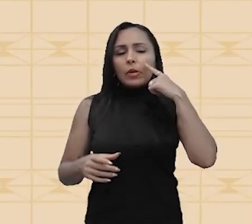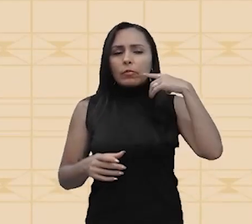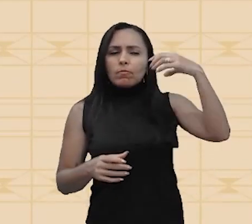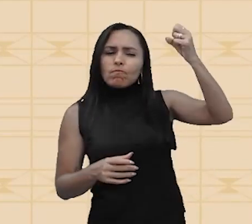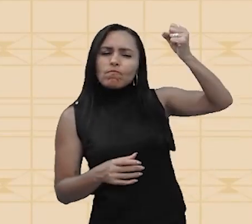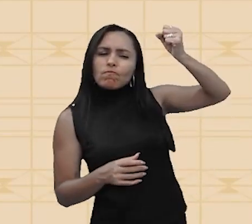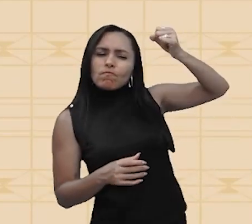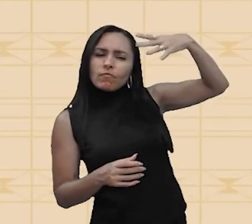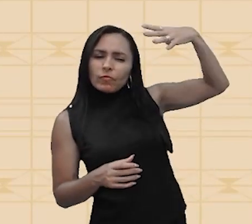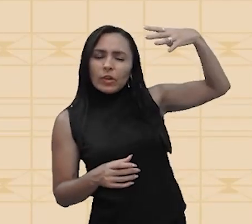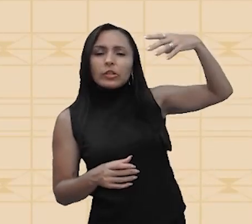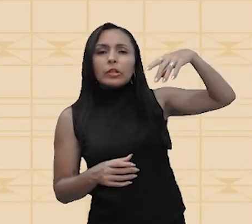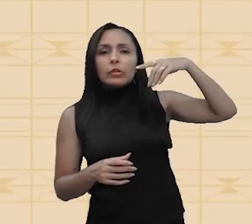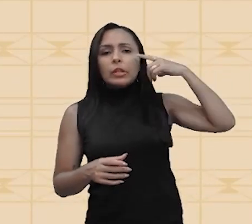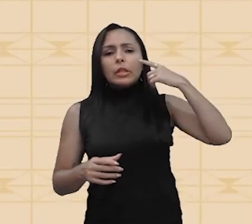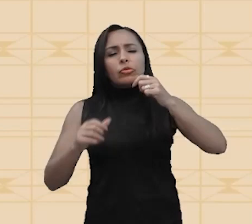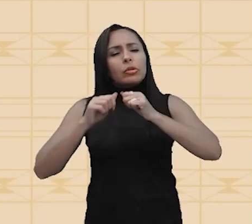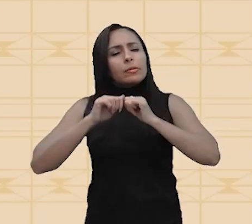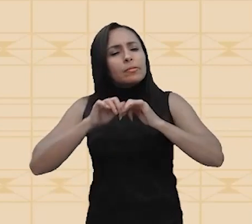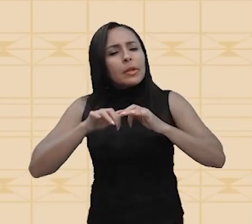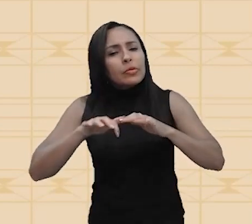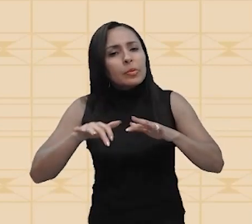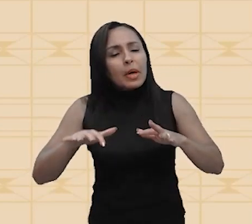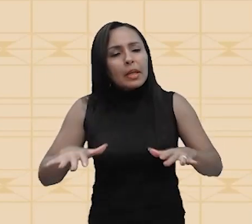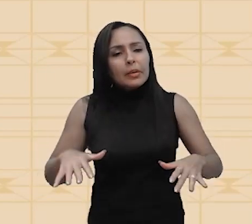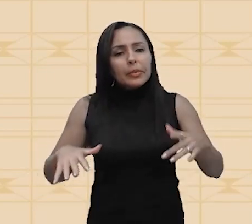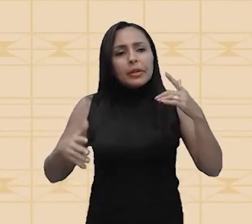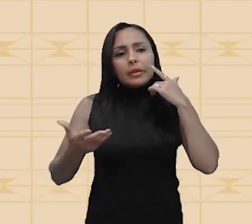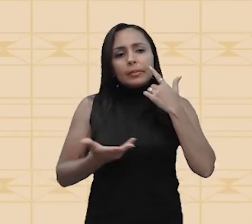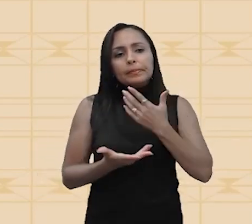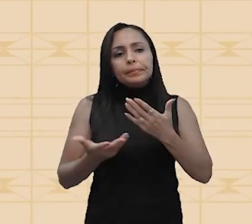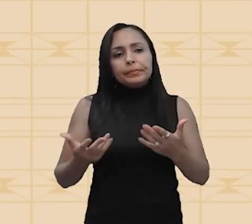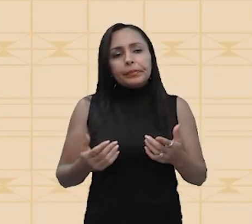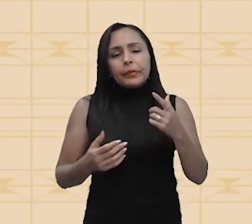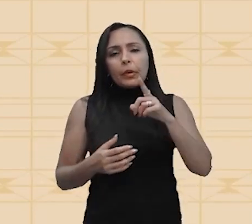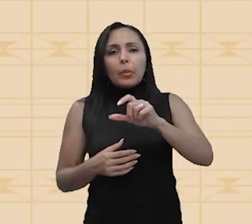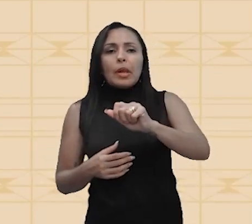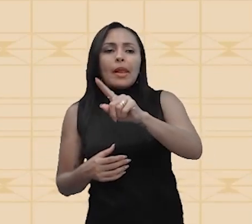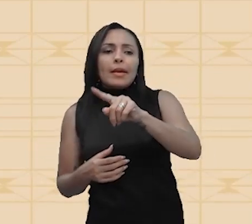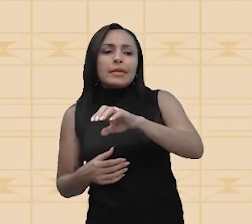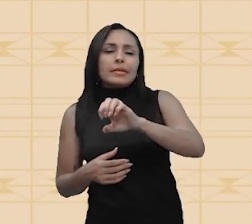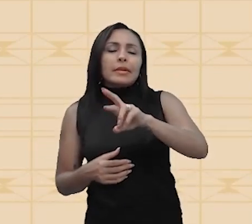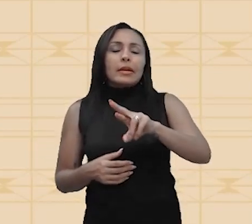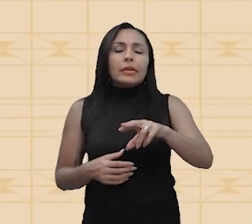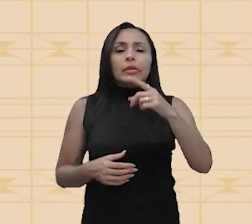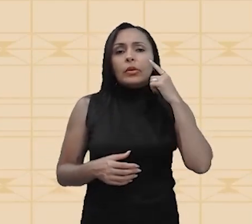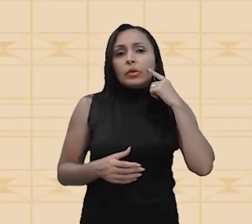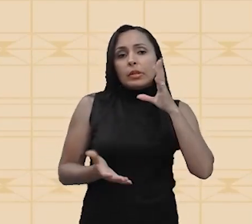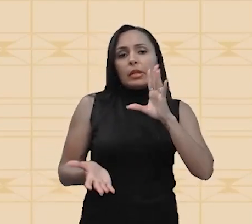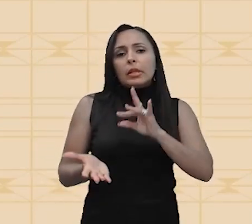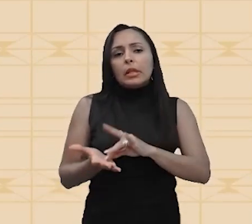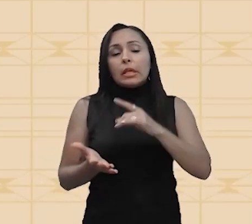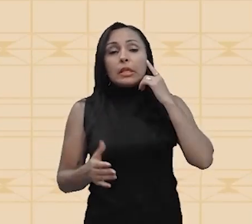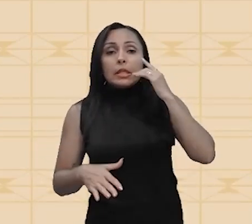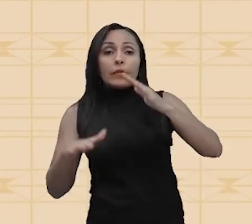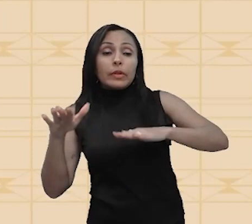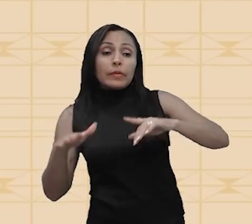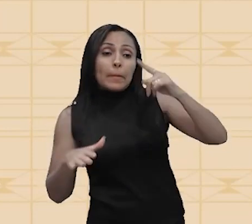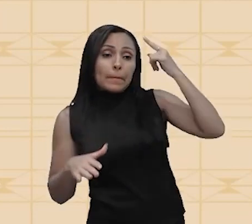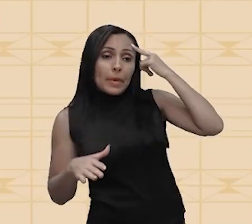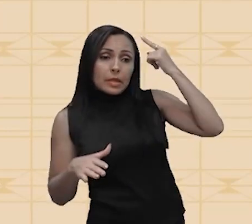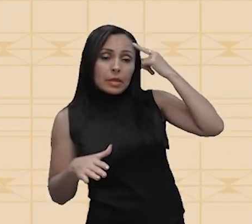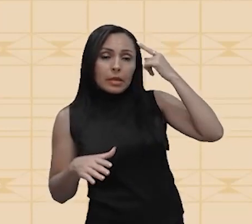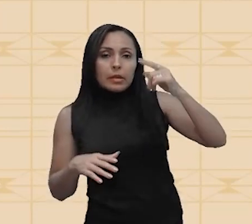deixasse de ter um espalhamento e passasse a se mover como um laser. Eu tenho certeza que talvez você já deve ter pensado assim: eu vou pegar